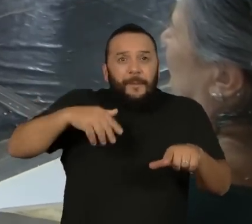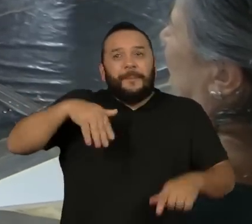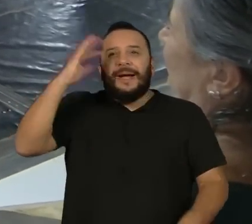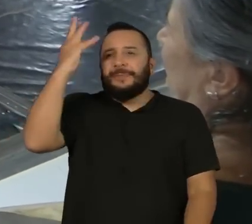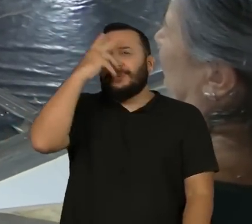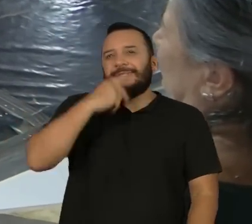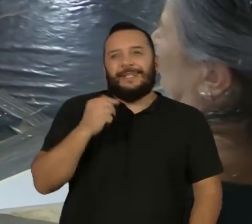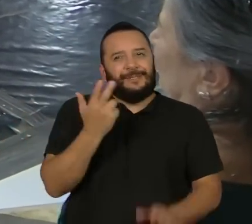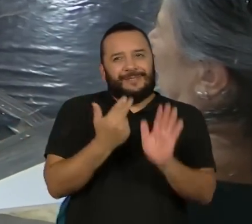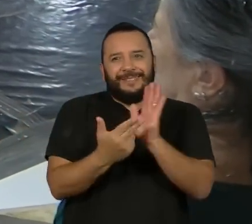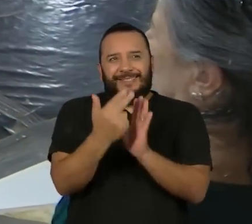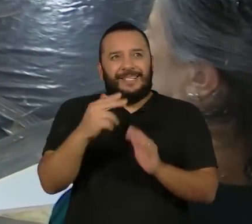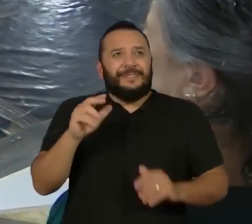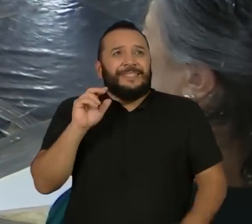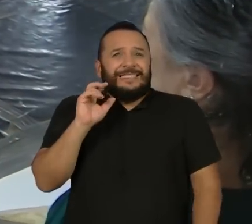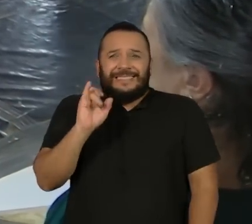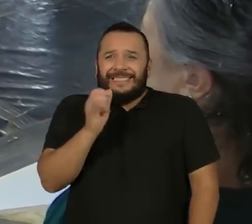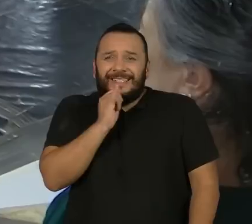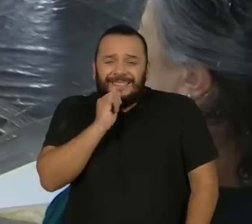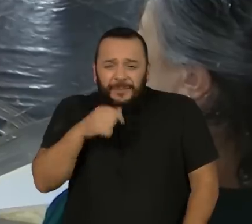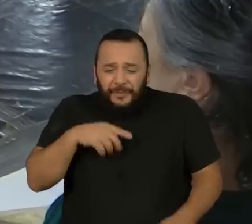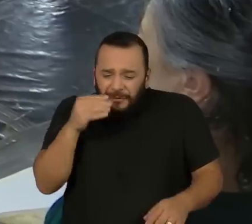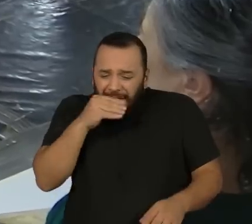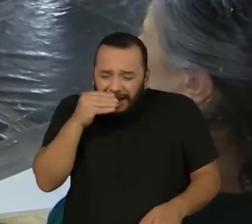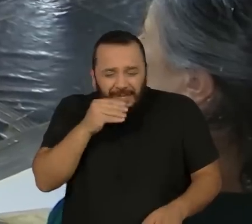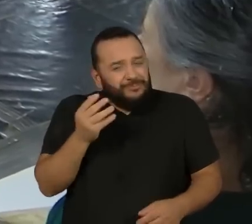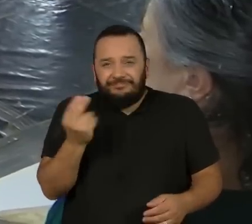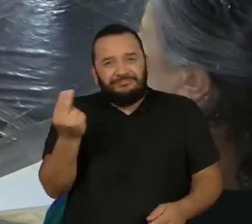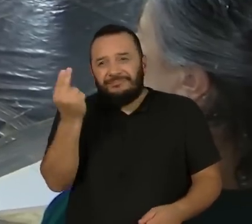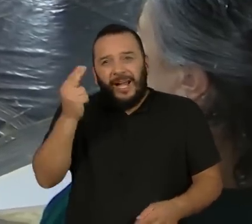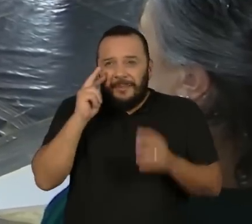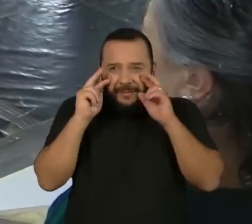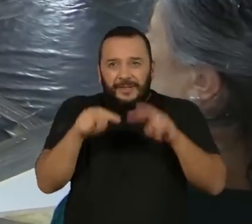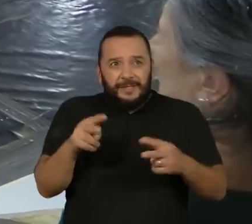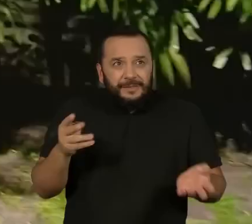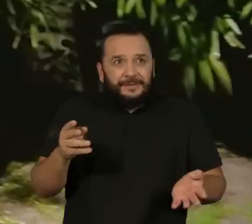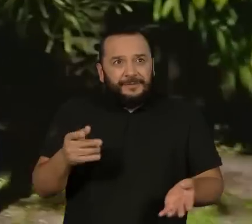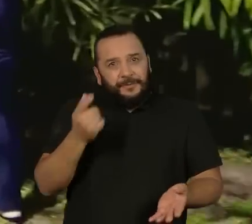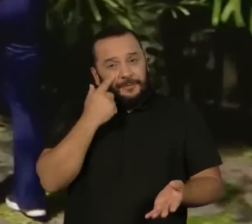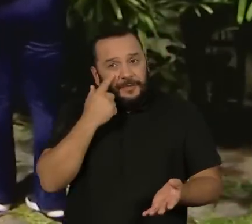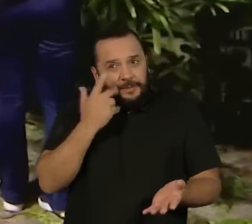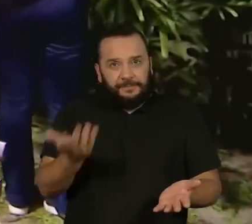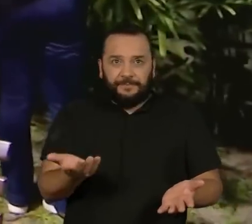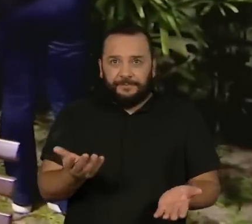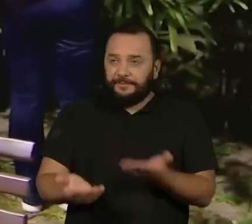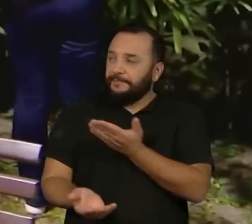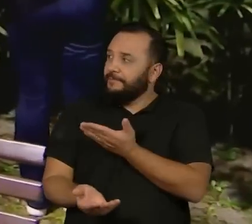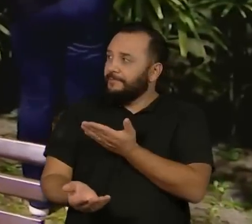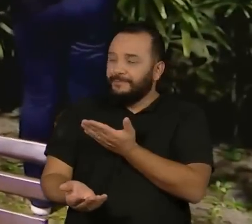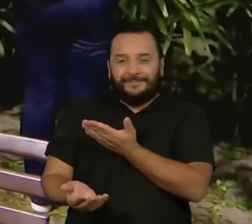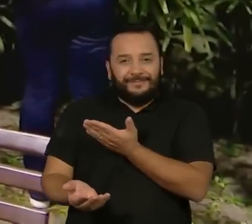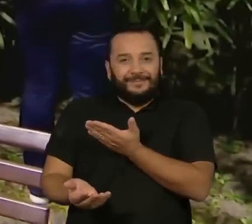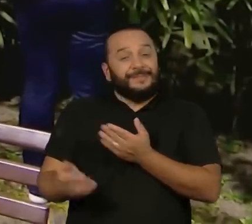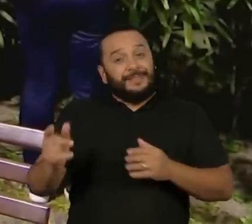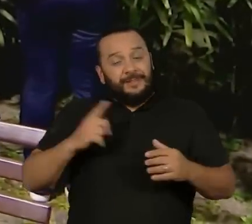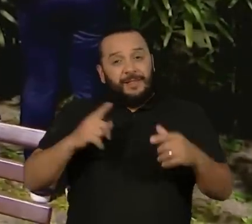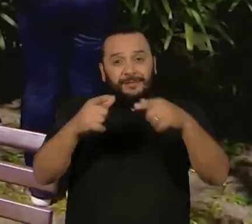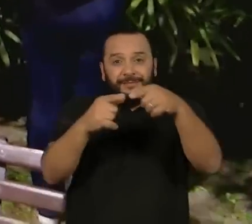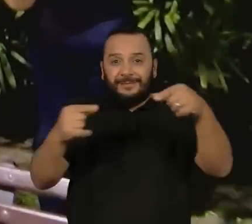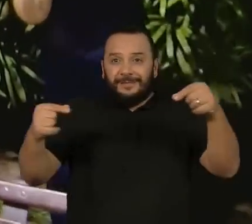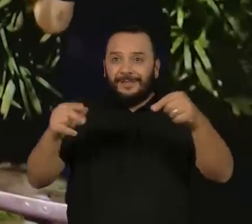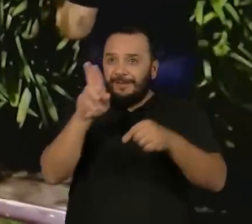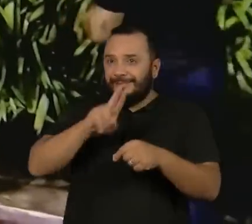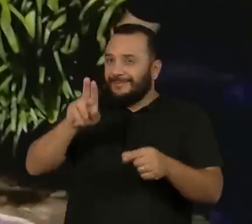fica. Se estiver muito rasinho, o desenho quase não aparece, tá? Então vamos lá. A natureza é fonte de recursos a